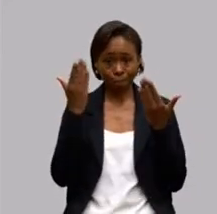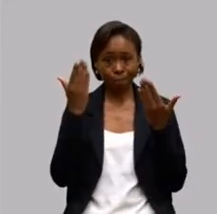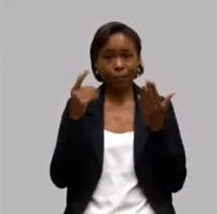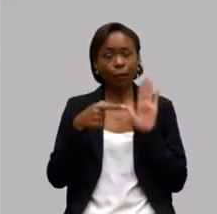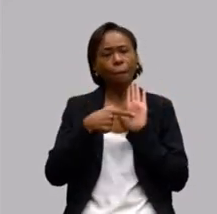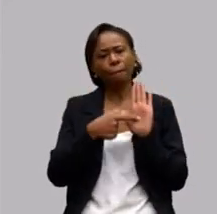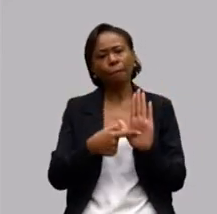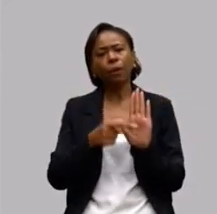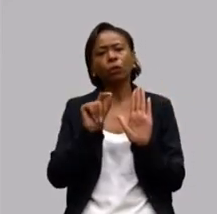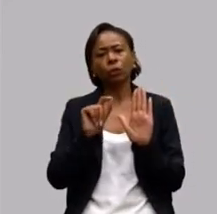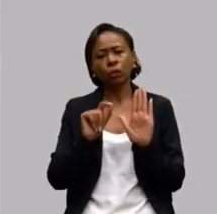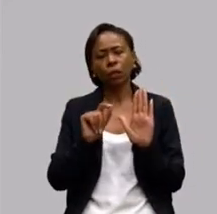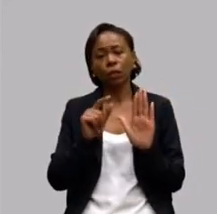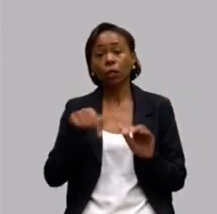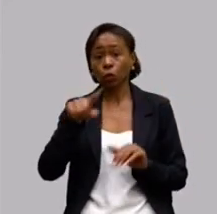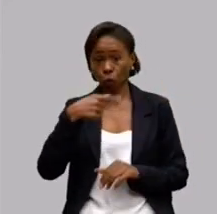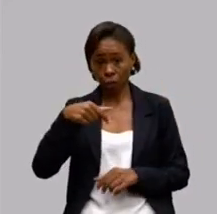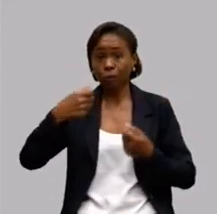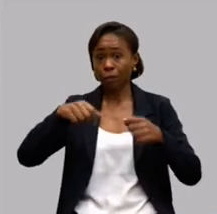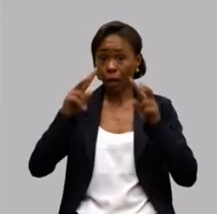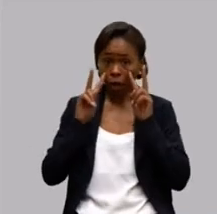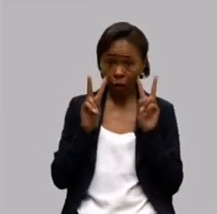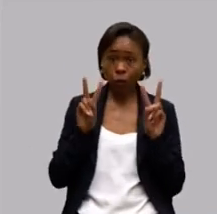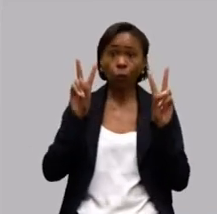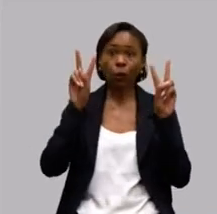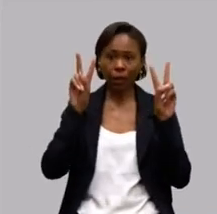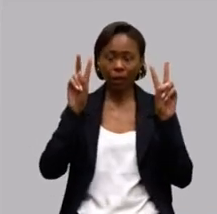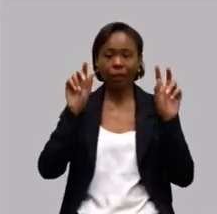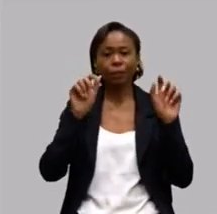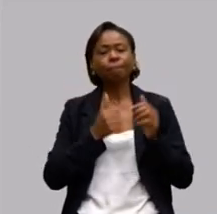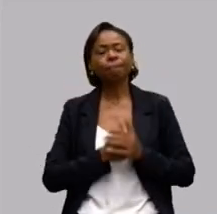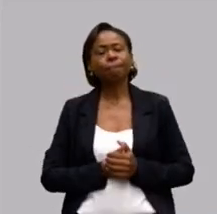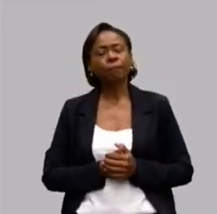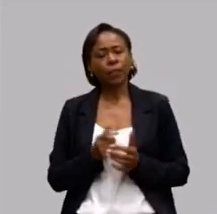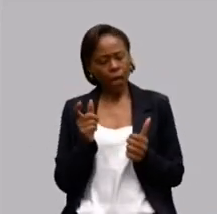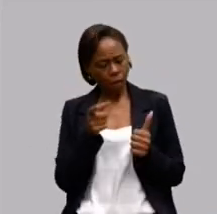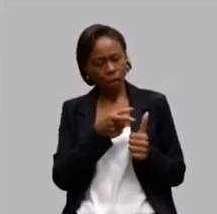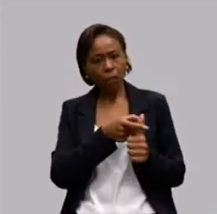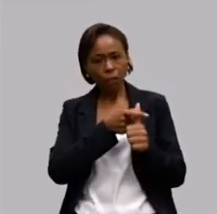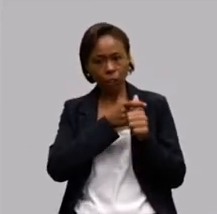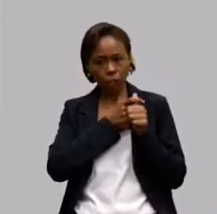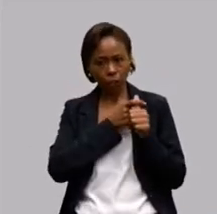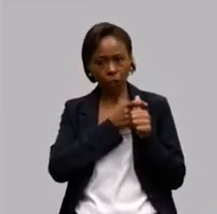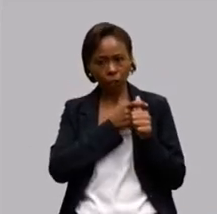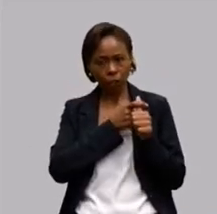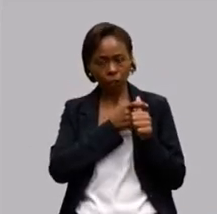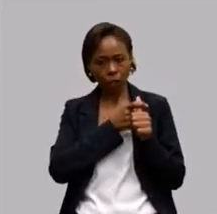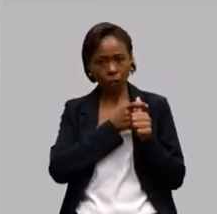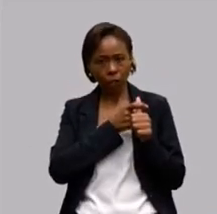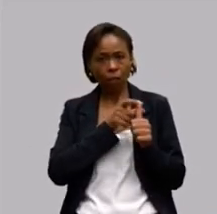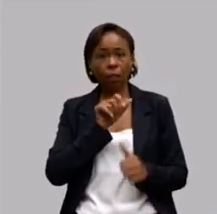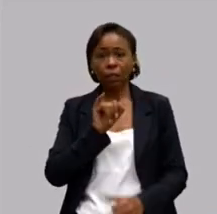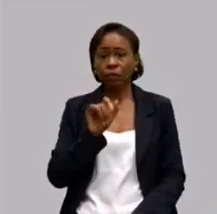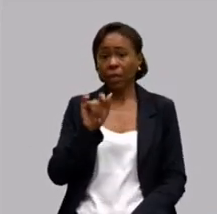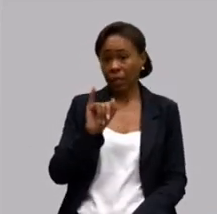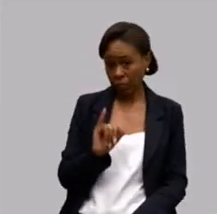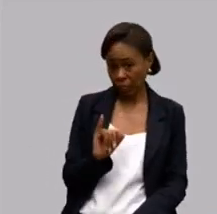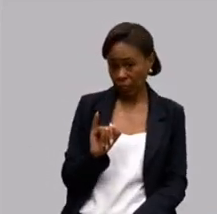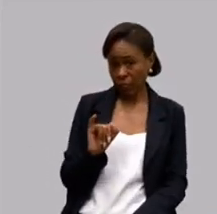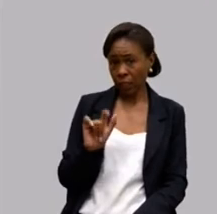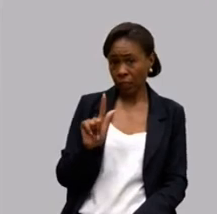questão que nós precisamos olhar. Essa dívida, quando você bota um IGPI